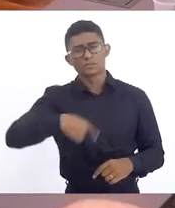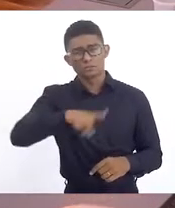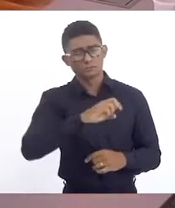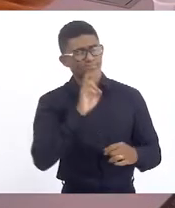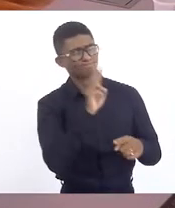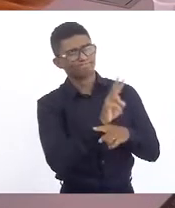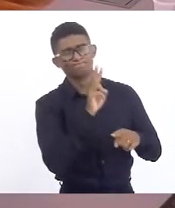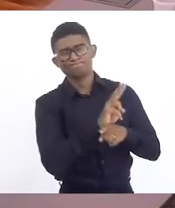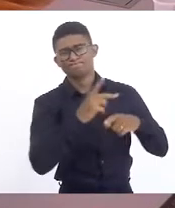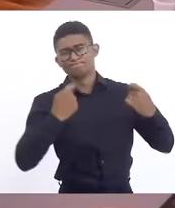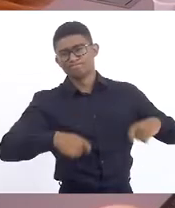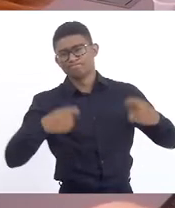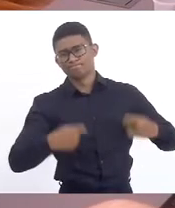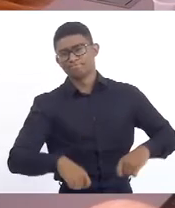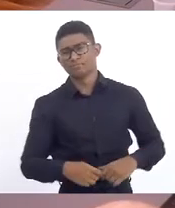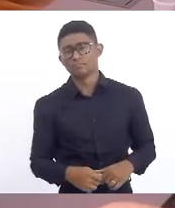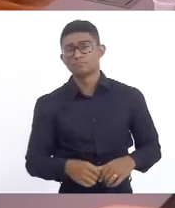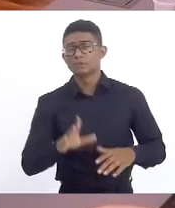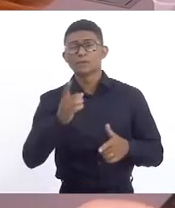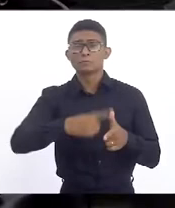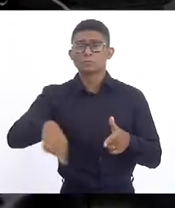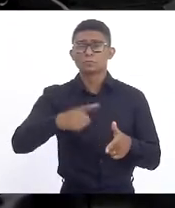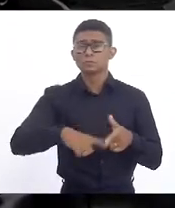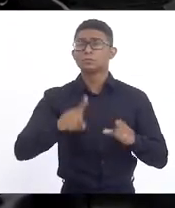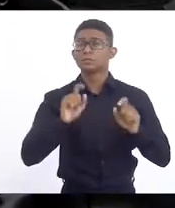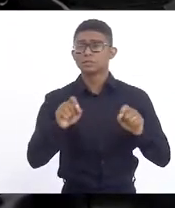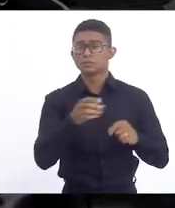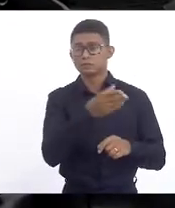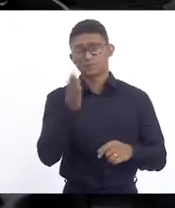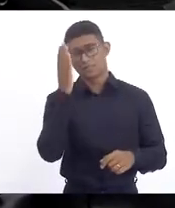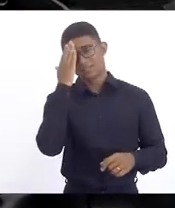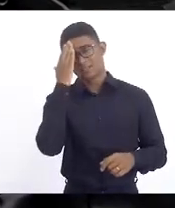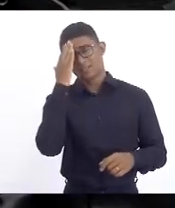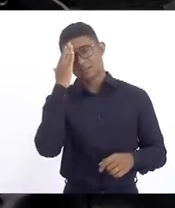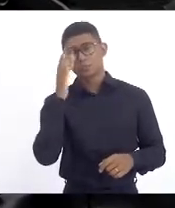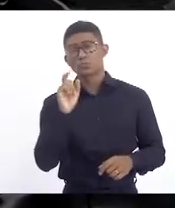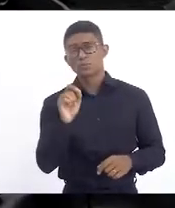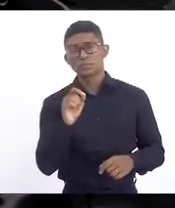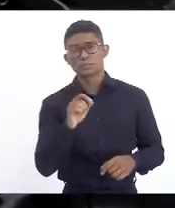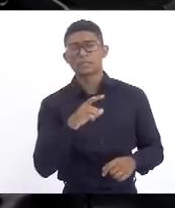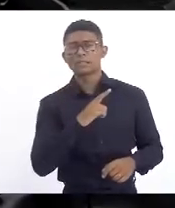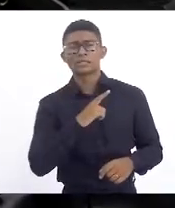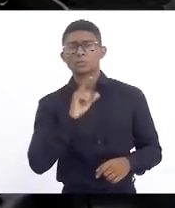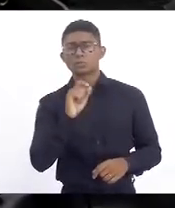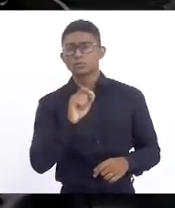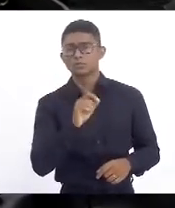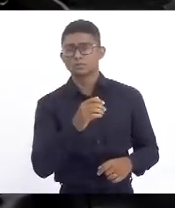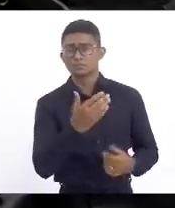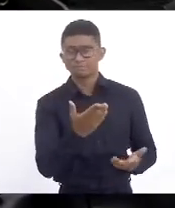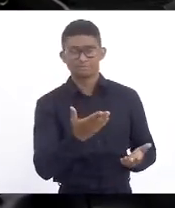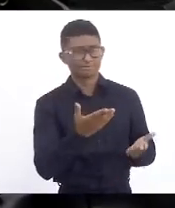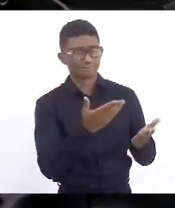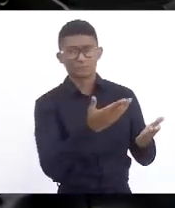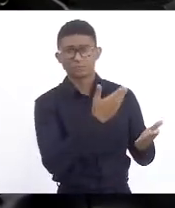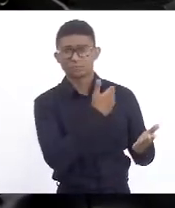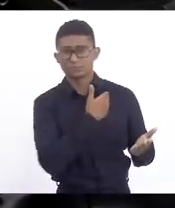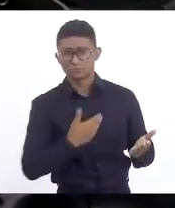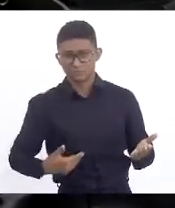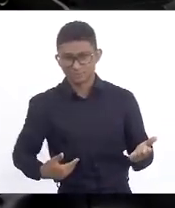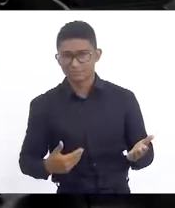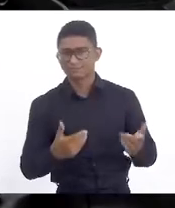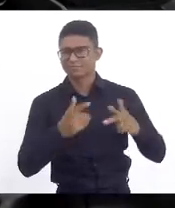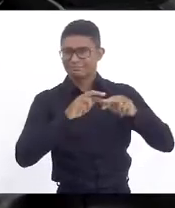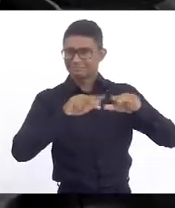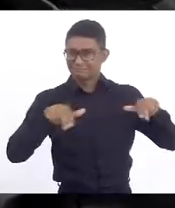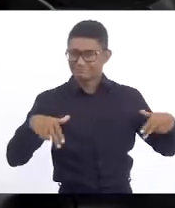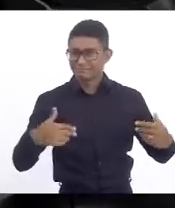O problema todo é que a gente tem, vocês sabem disso melhor até do que a gente, uma máquina pública. E a máquina pública nem sempre deixa a